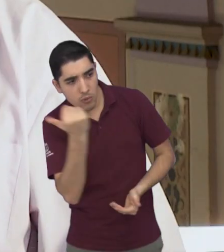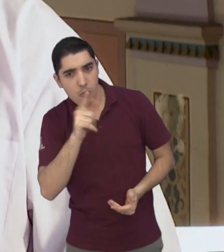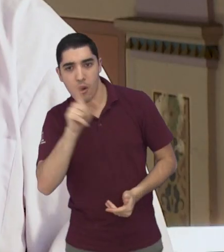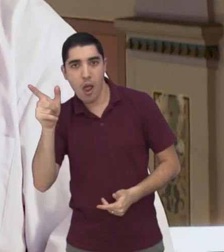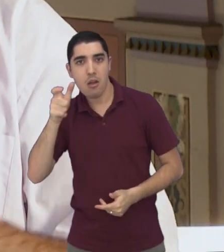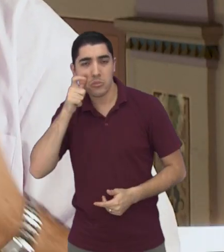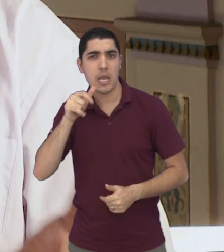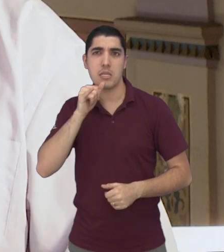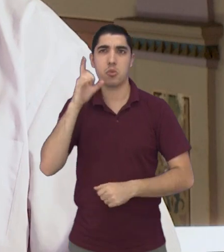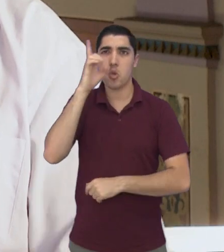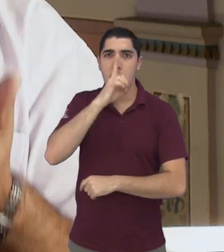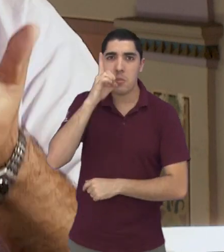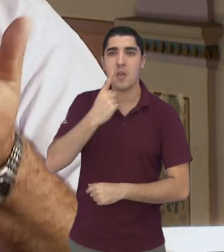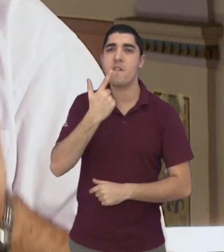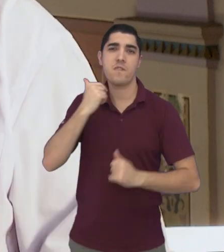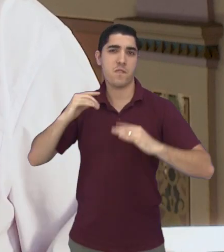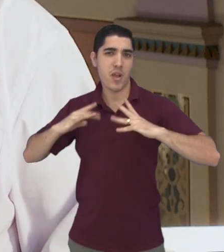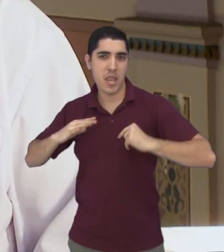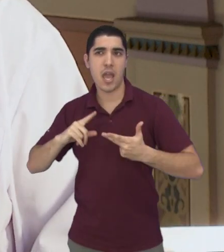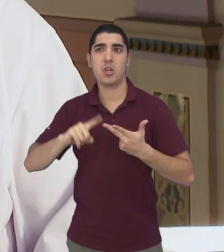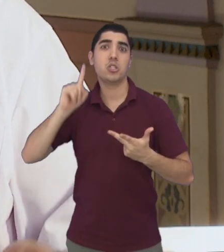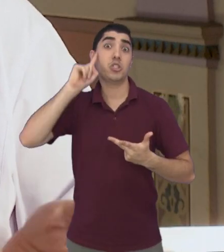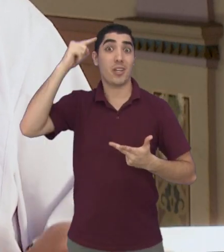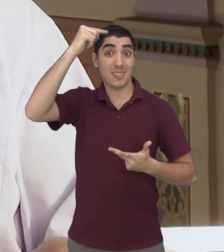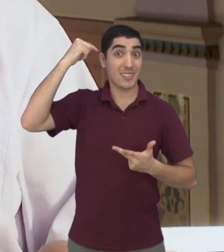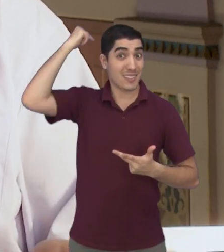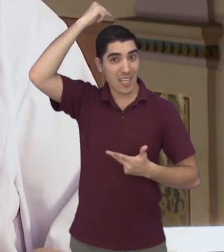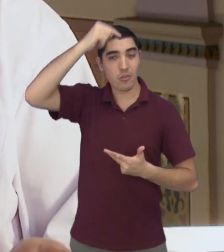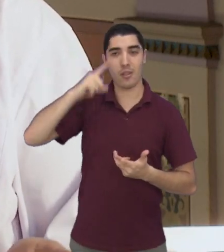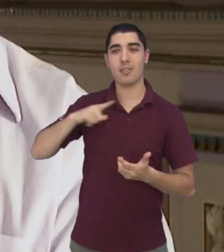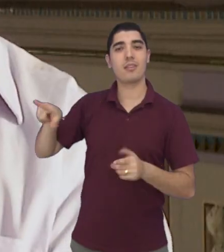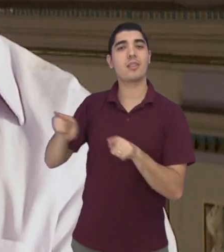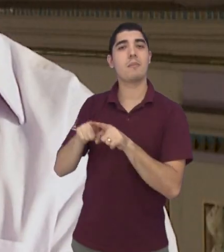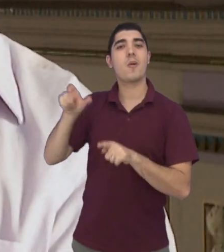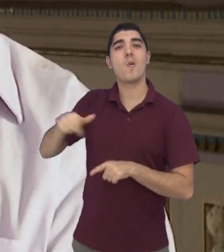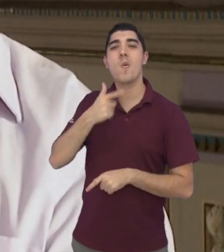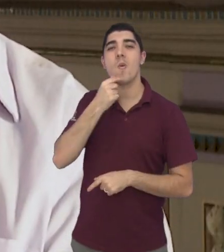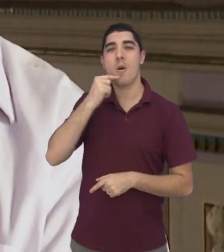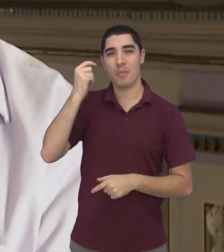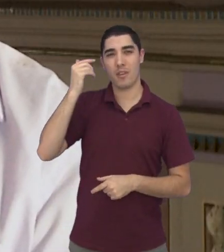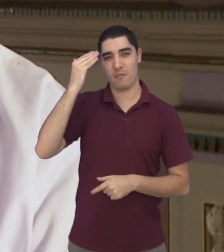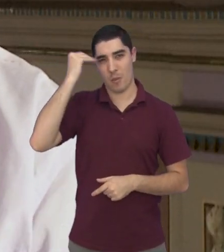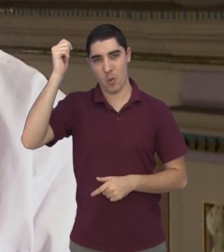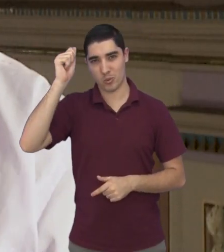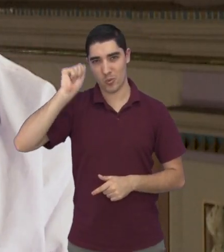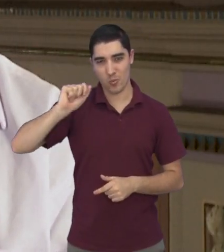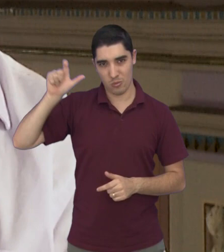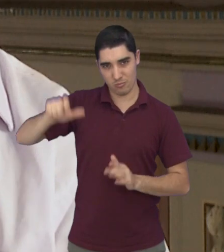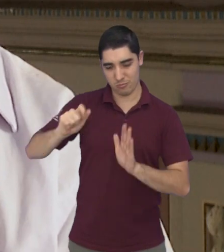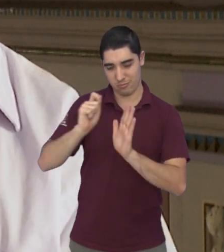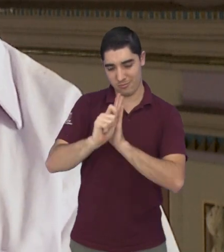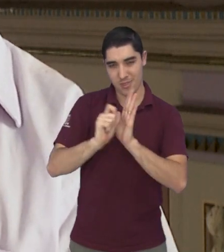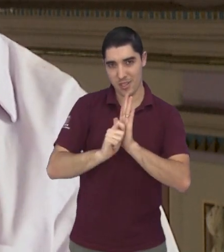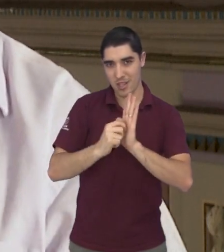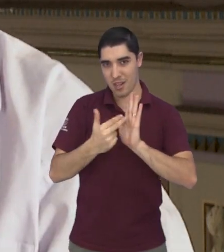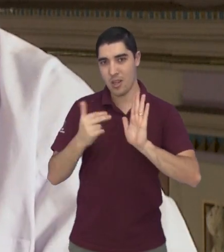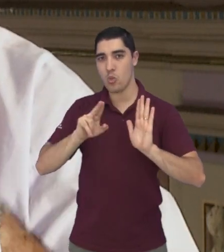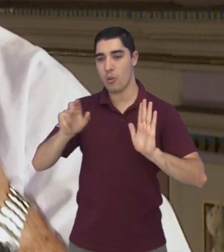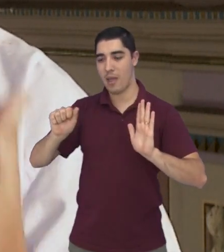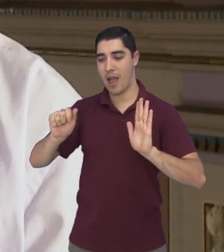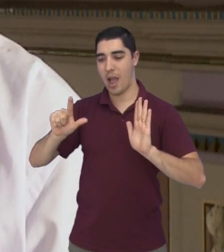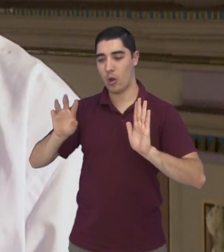domingo, feriados, dia santo, que isso está registrado inclusive no livro do Altino Bondesan. Lembrando também que a igreja de São Benedito, ela só começa a ter uma